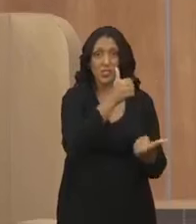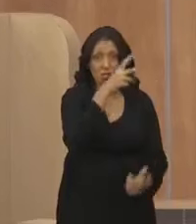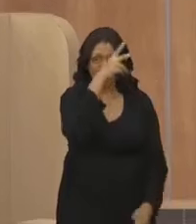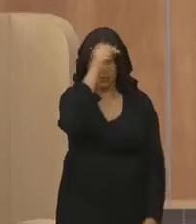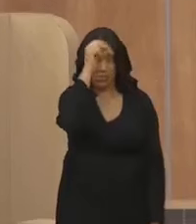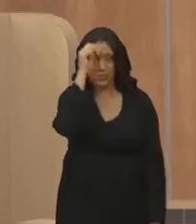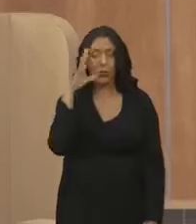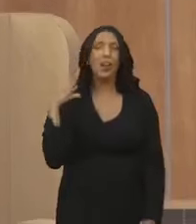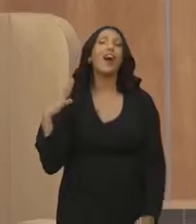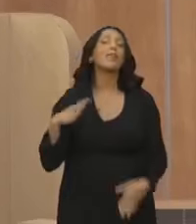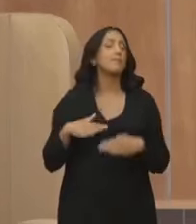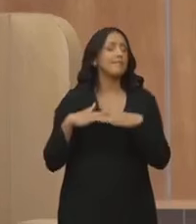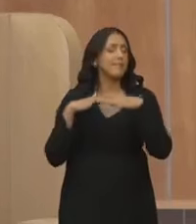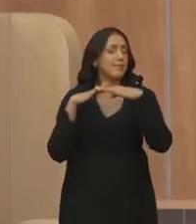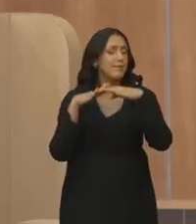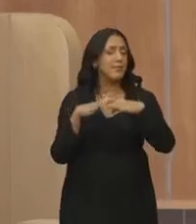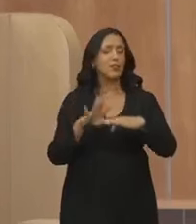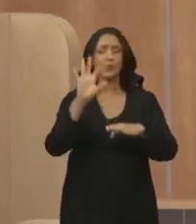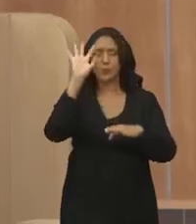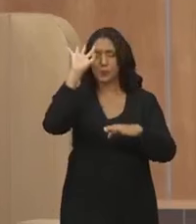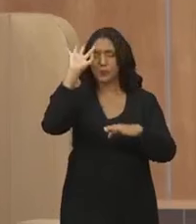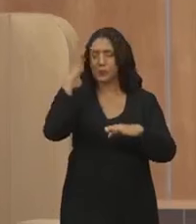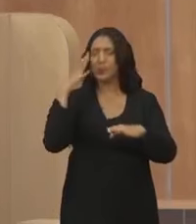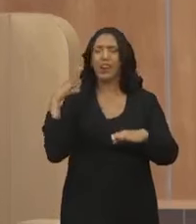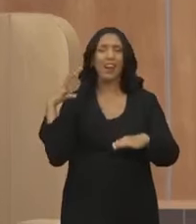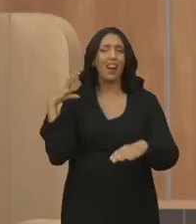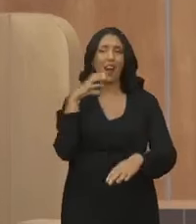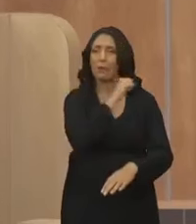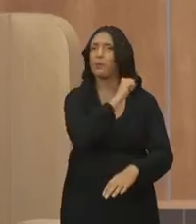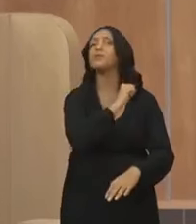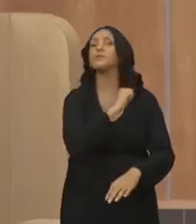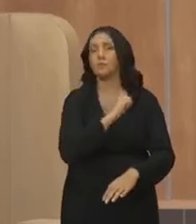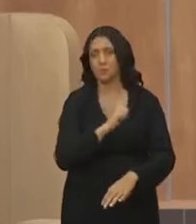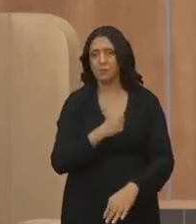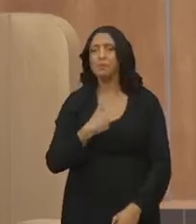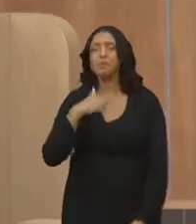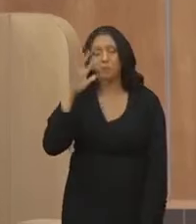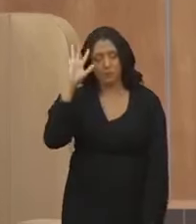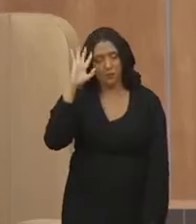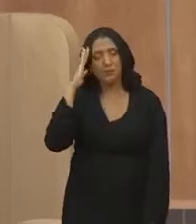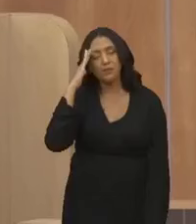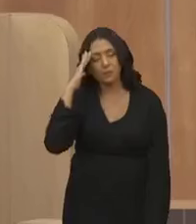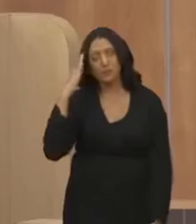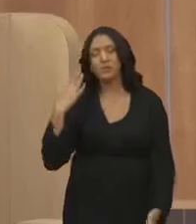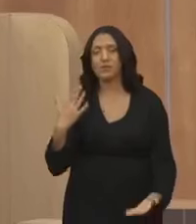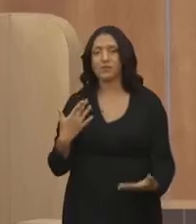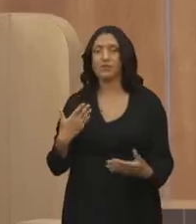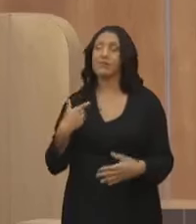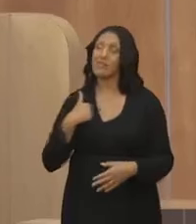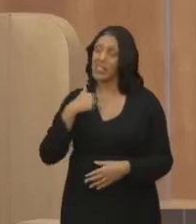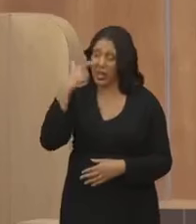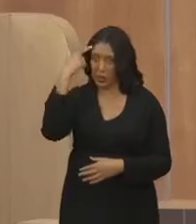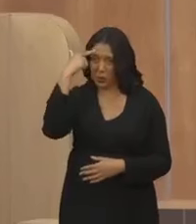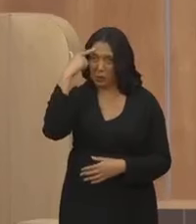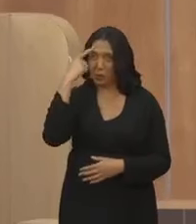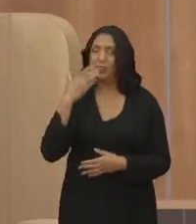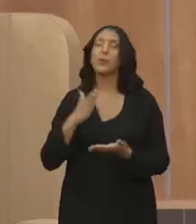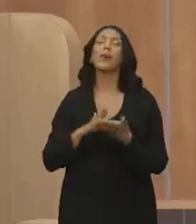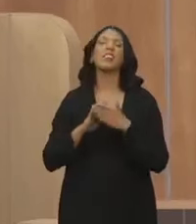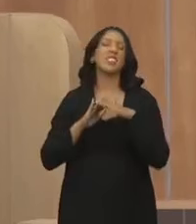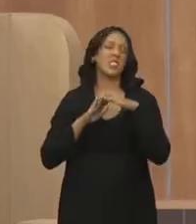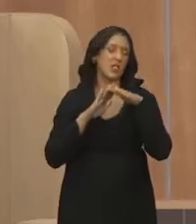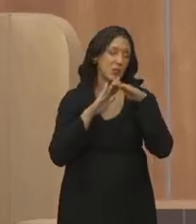ao infra, né? Se for maquinário, então eu acredito que vai ajudar muito. Eu sou favorável